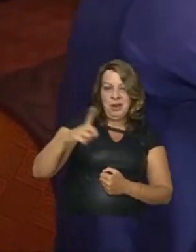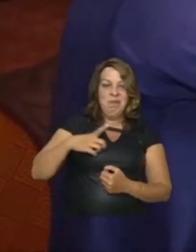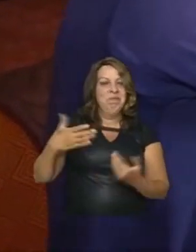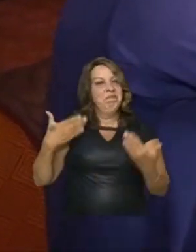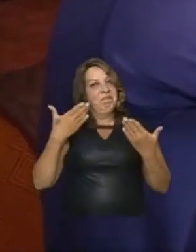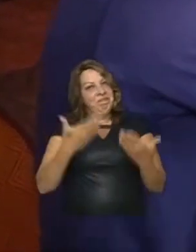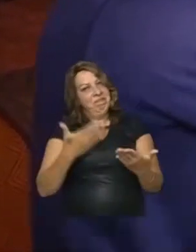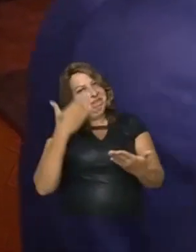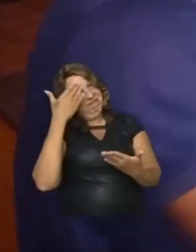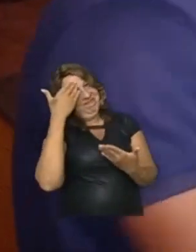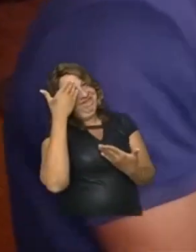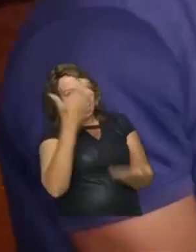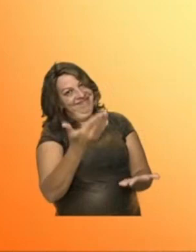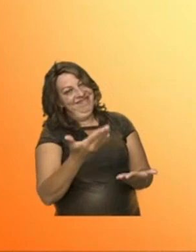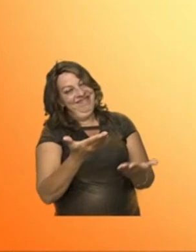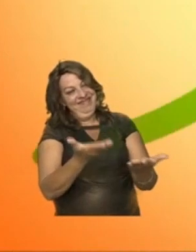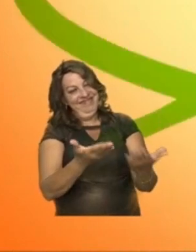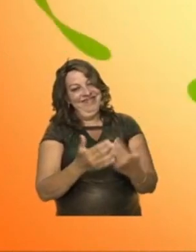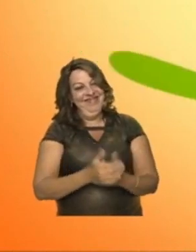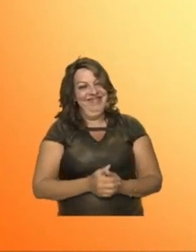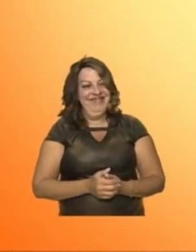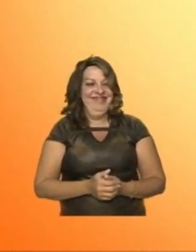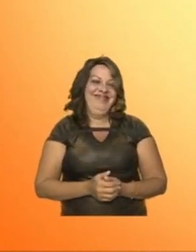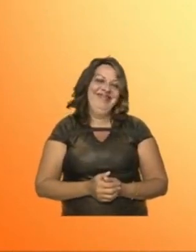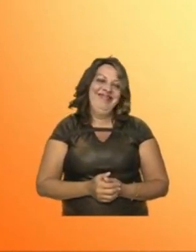Cap fica agradecido.